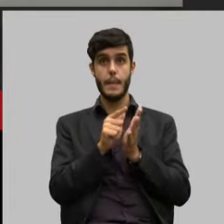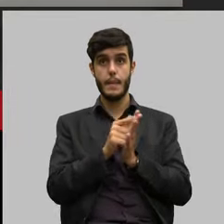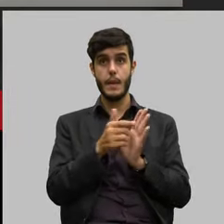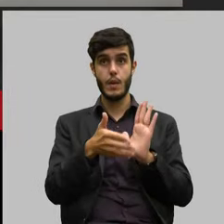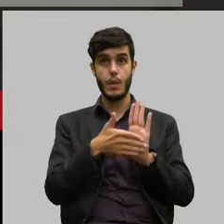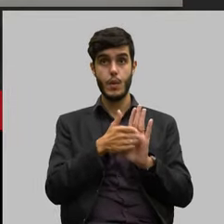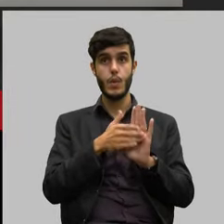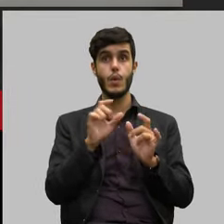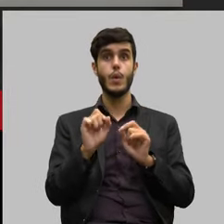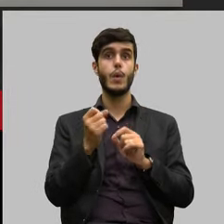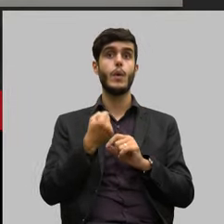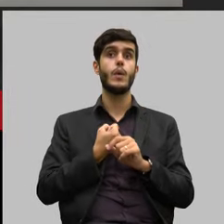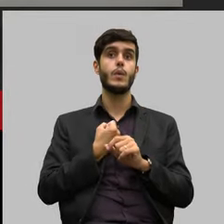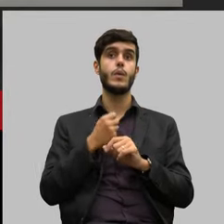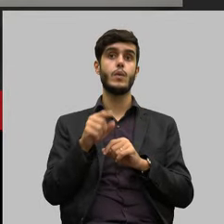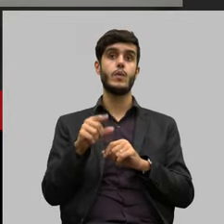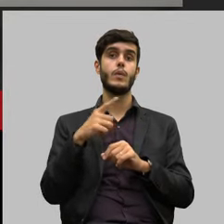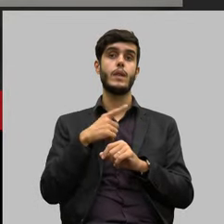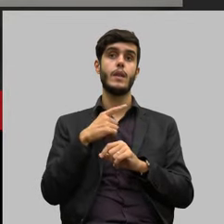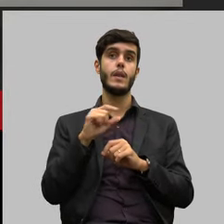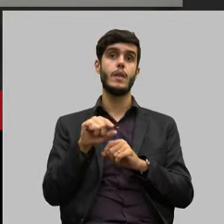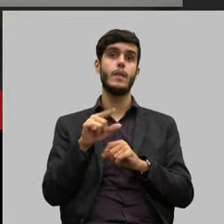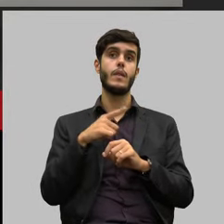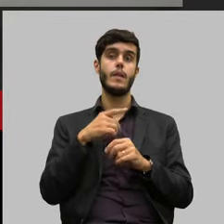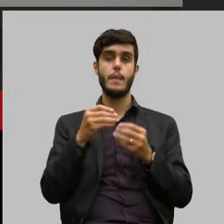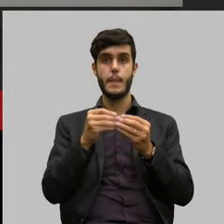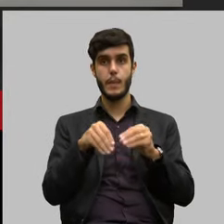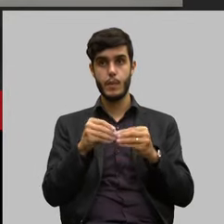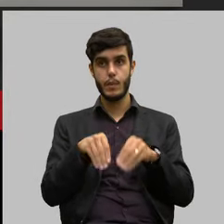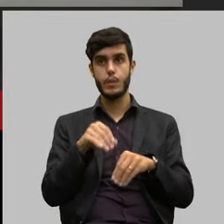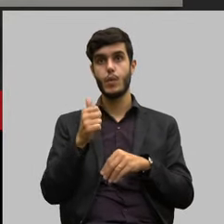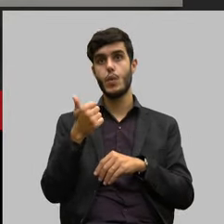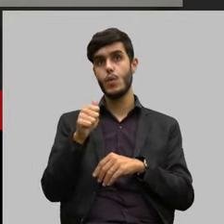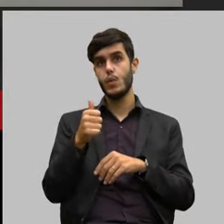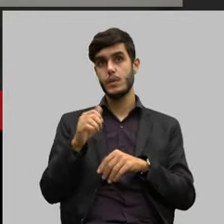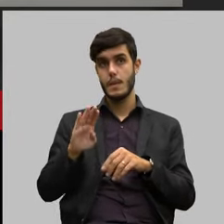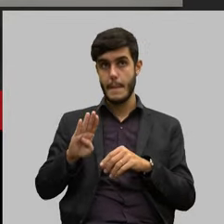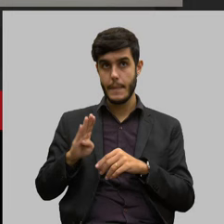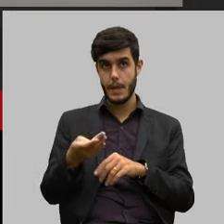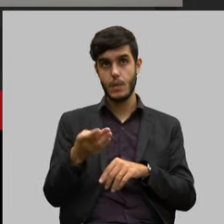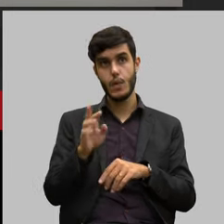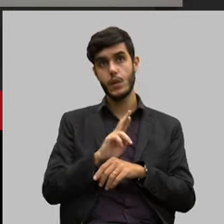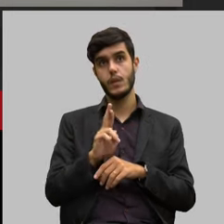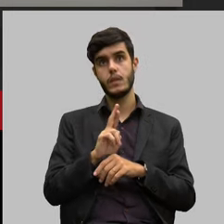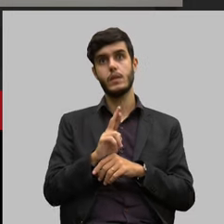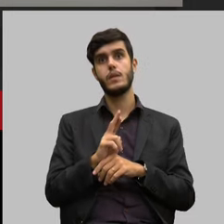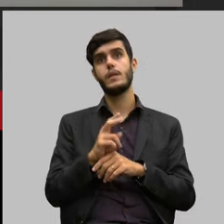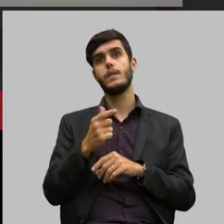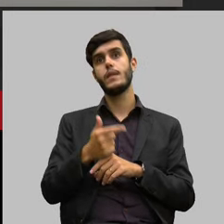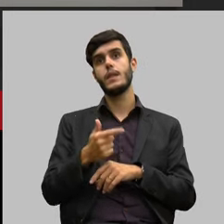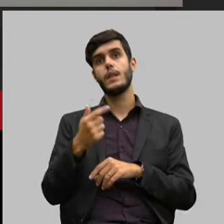em 2018 tivemos aqui um um déficit de R 11 bilhões deais em 23 eh fechamos com um pequeno